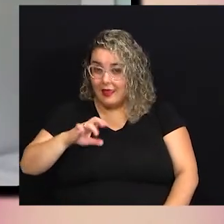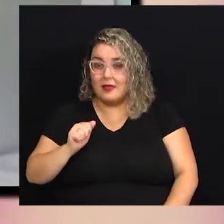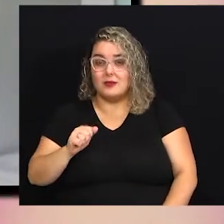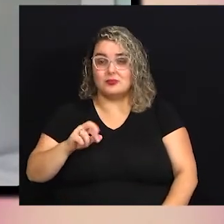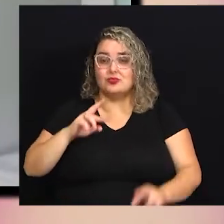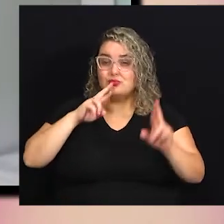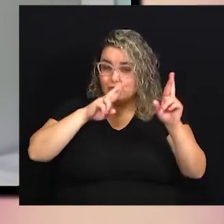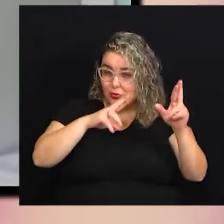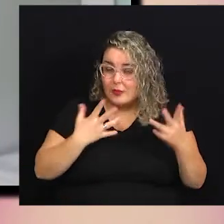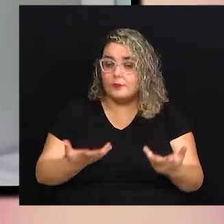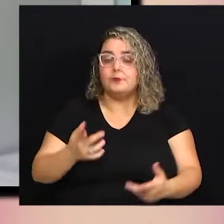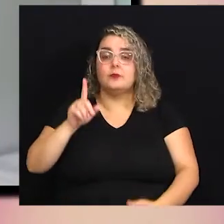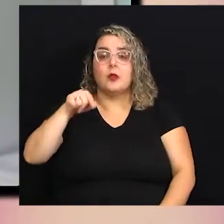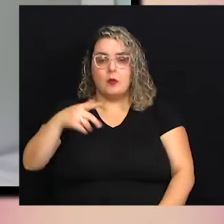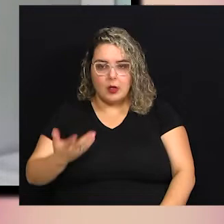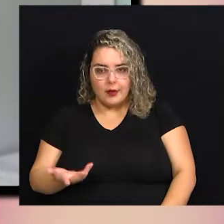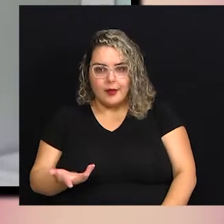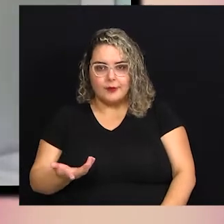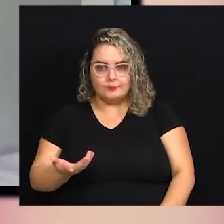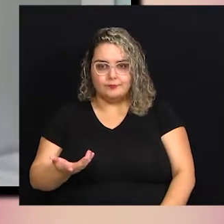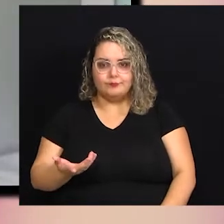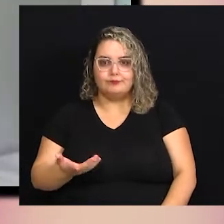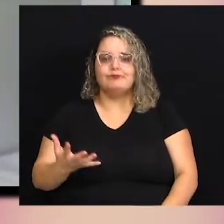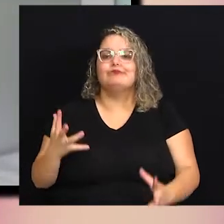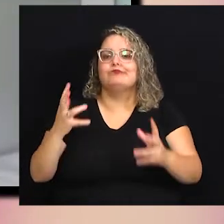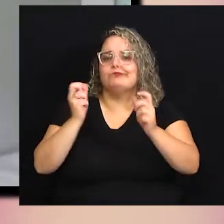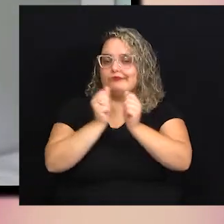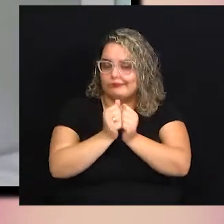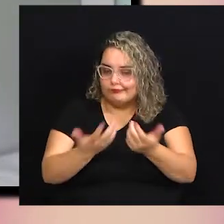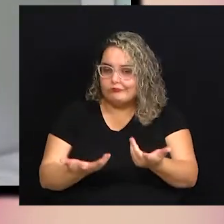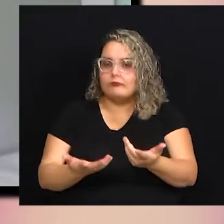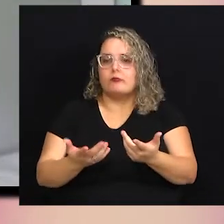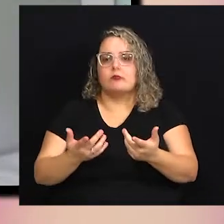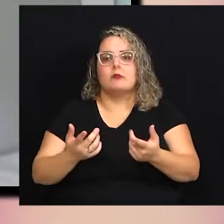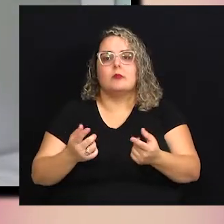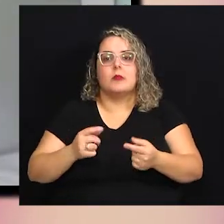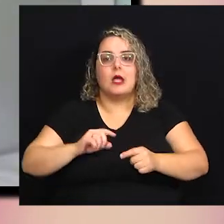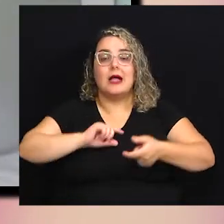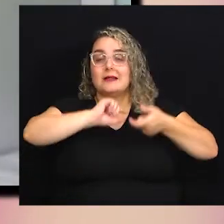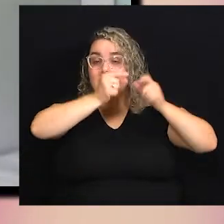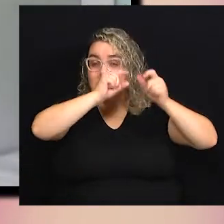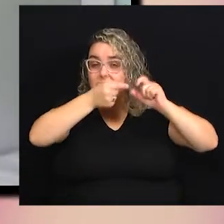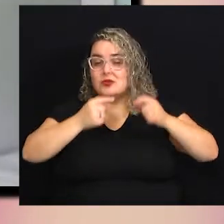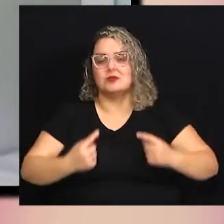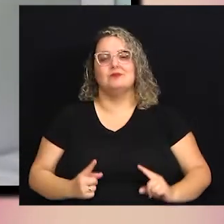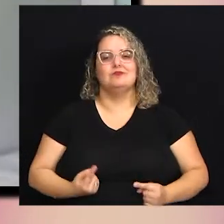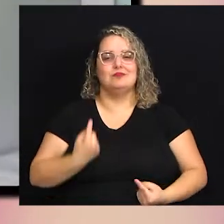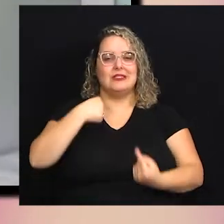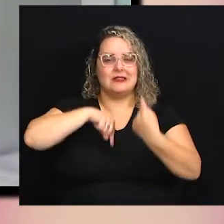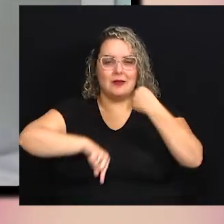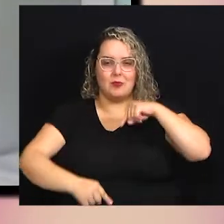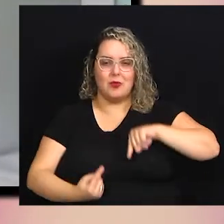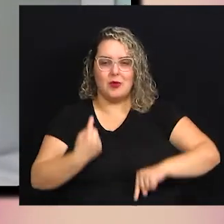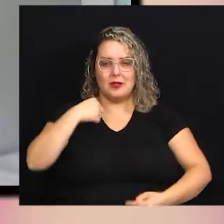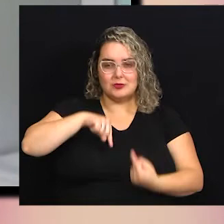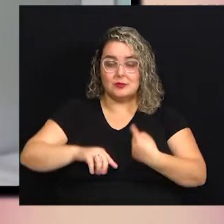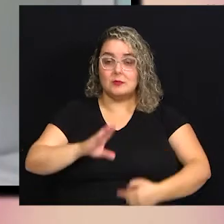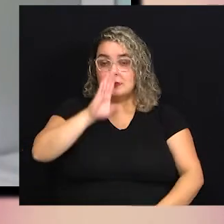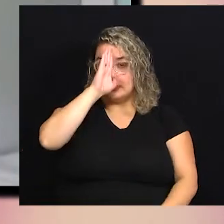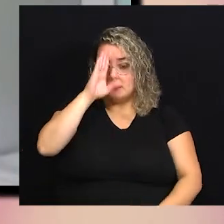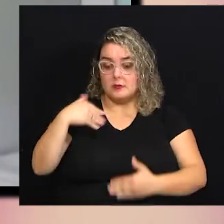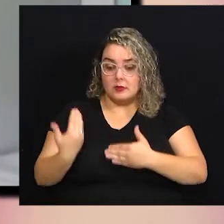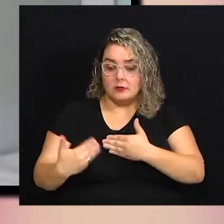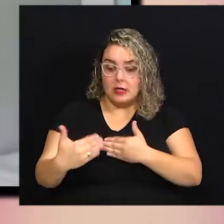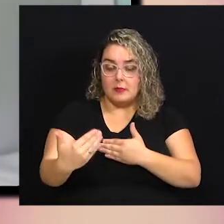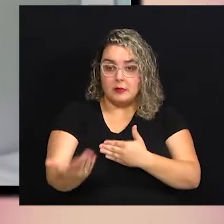Então, ela é uma condição, né, que está associada a transtornos metabólicos. E isso vai acontecendo